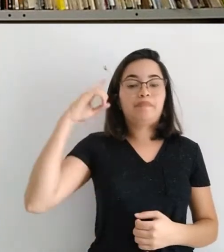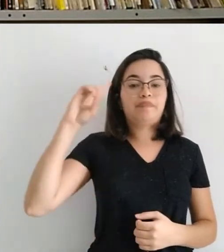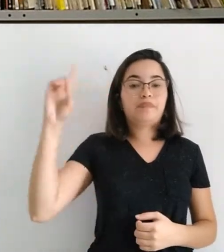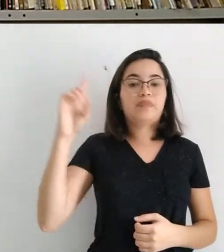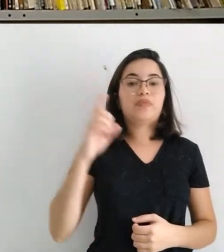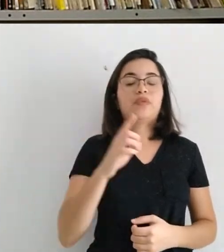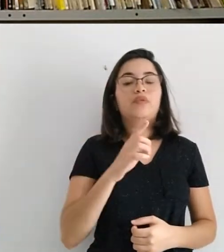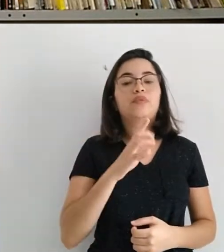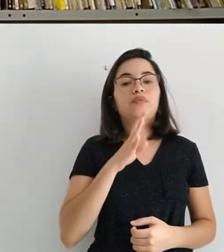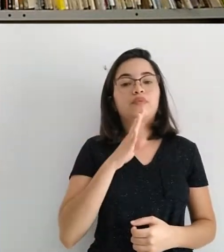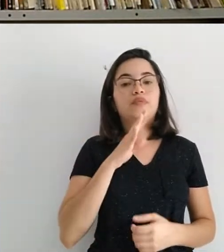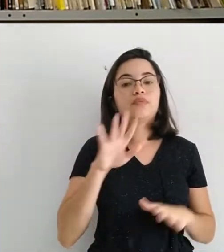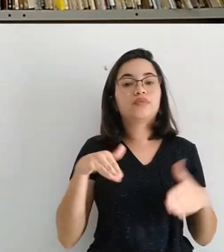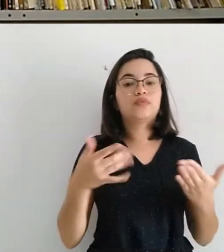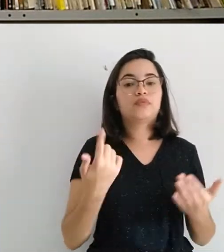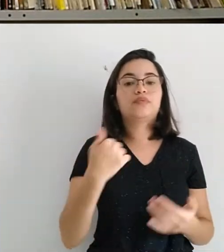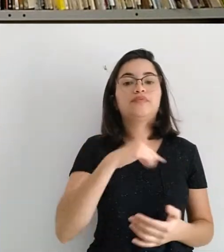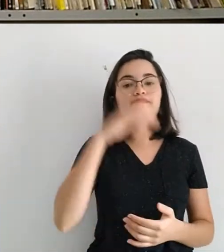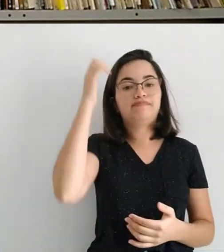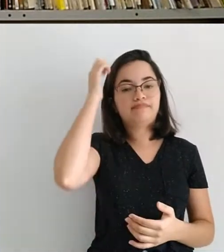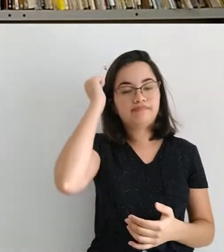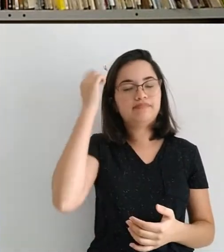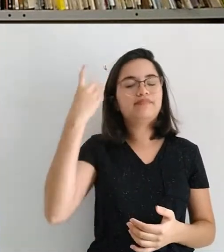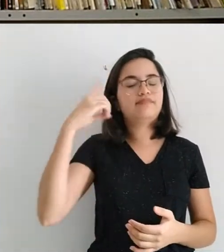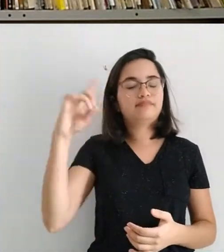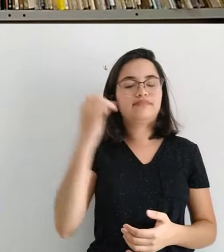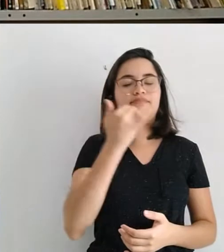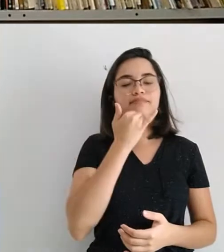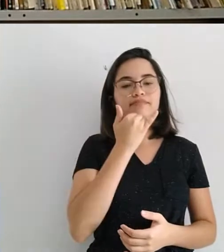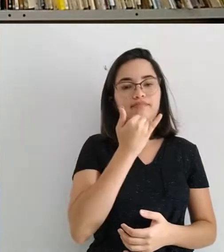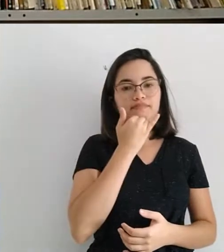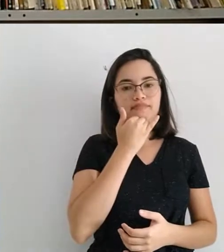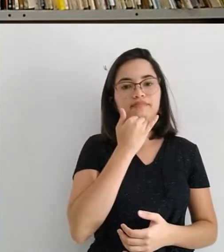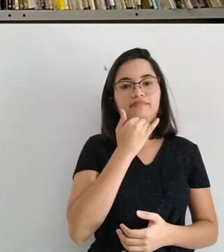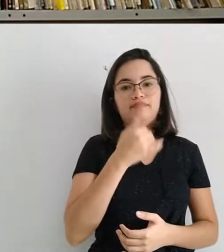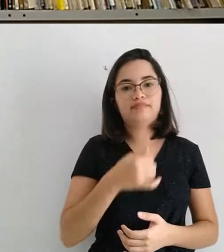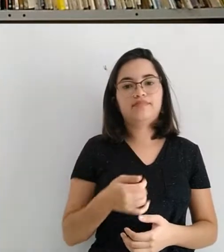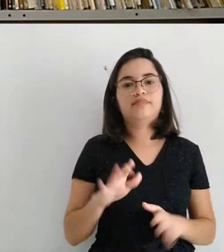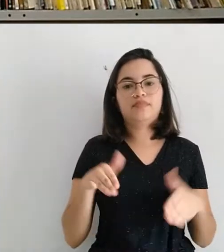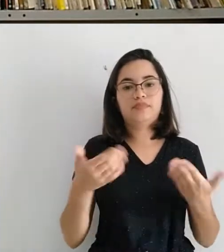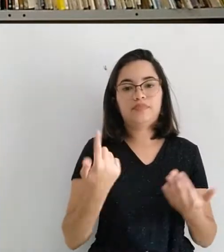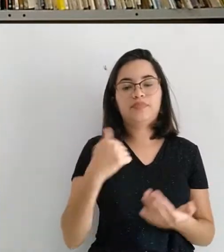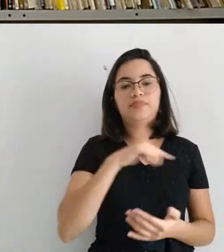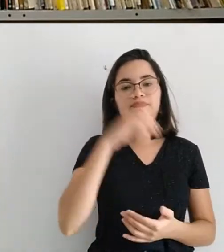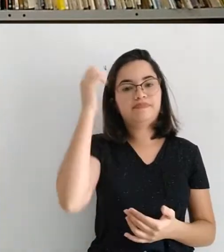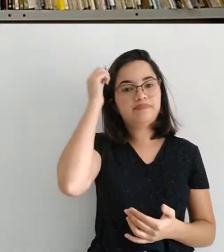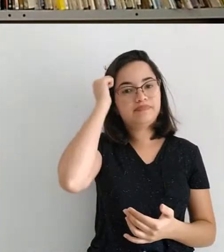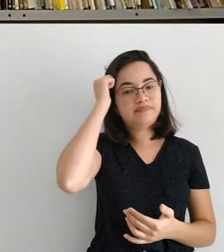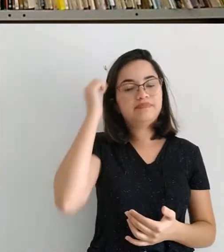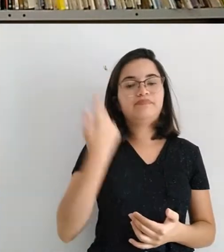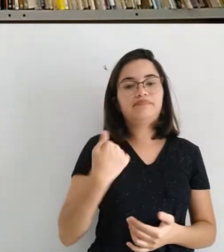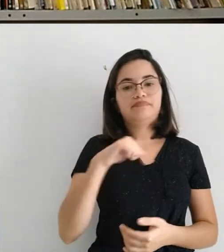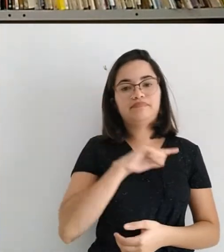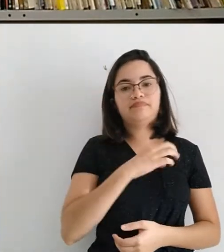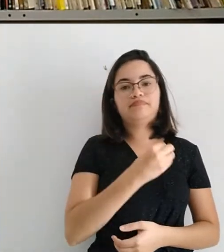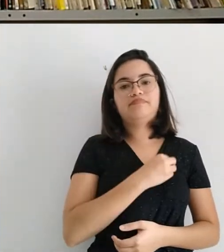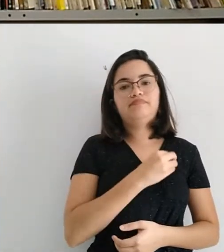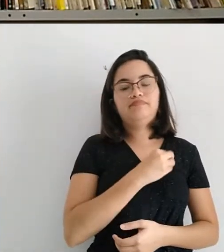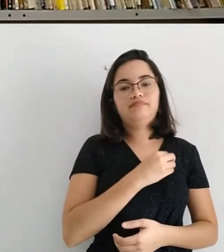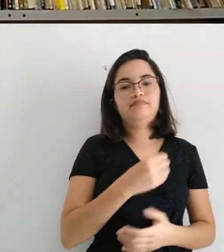conhece quando nós estamos arrependidos e Deus perdoa quando nós nos arrependemos dos nossos pecados.